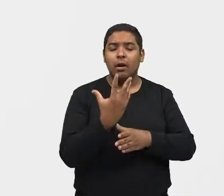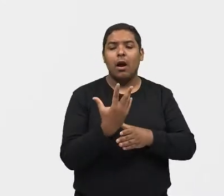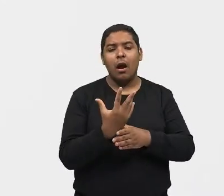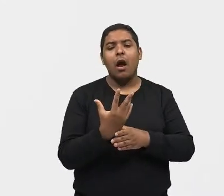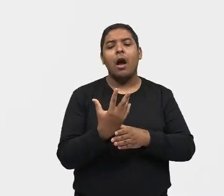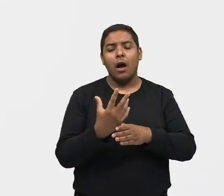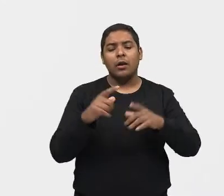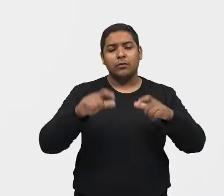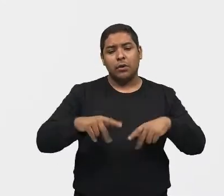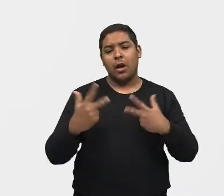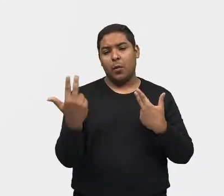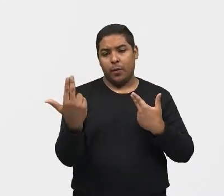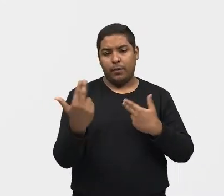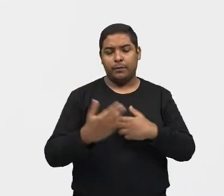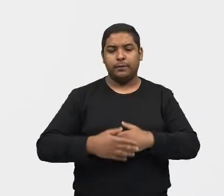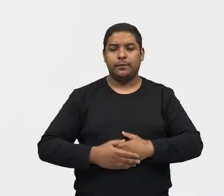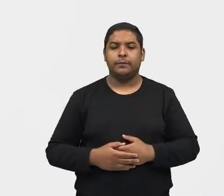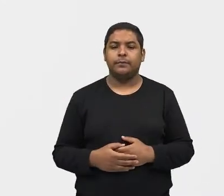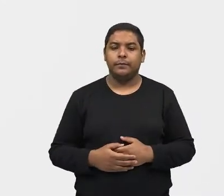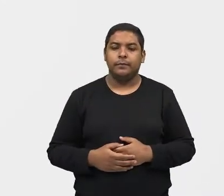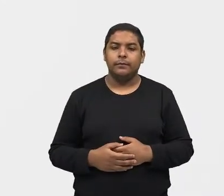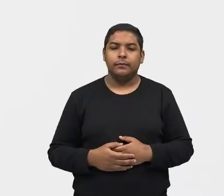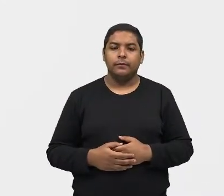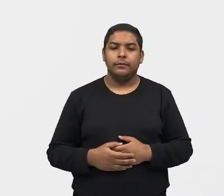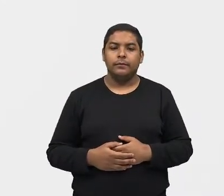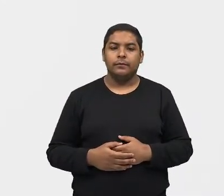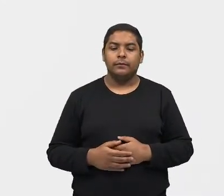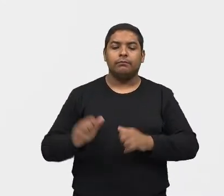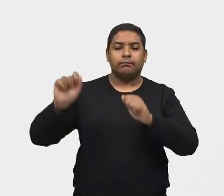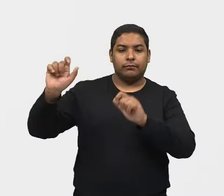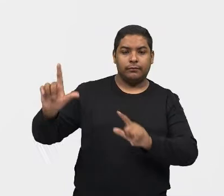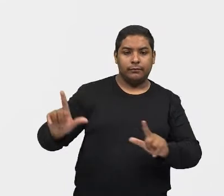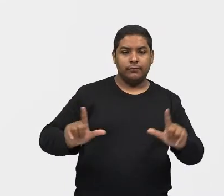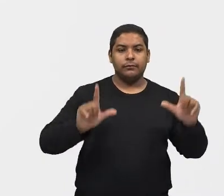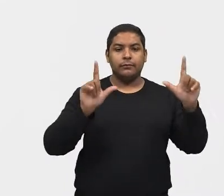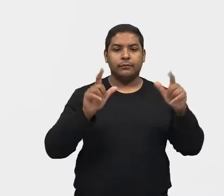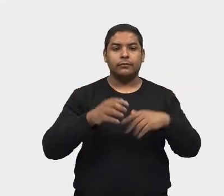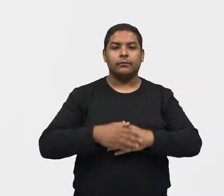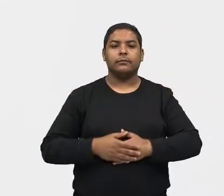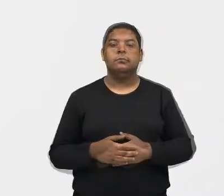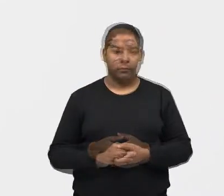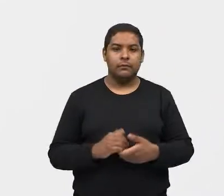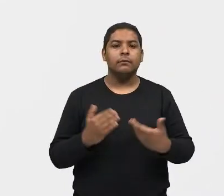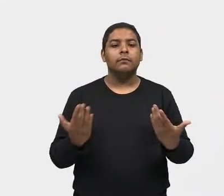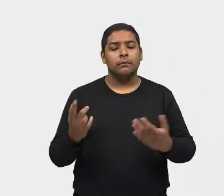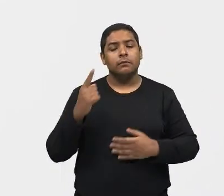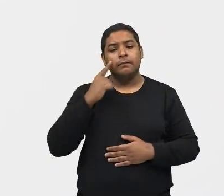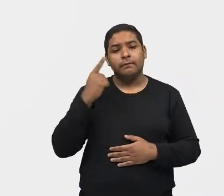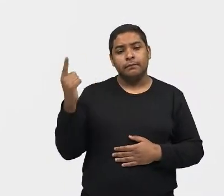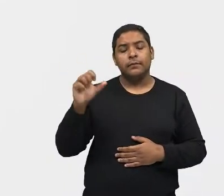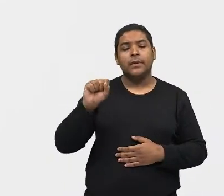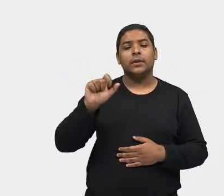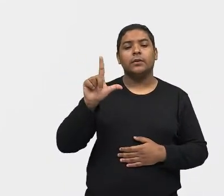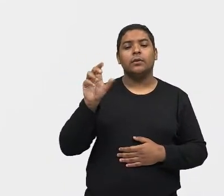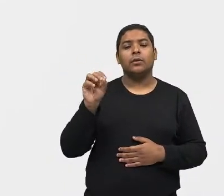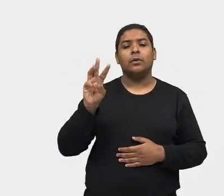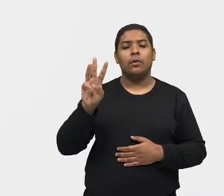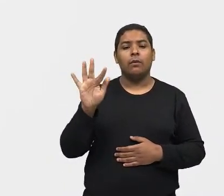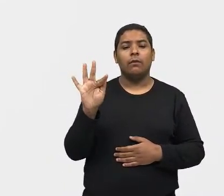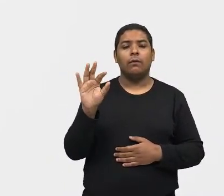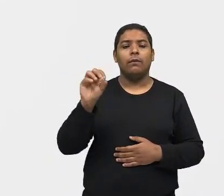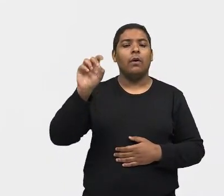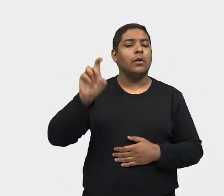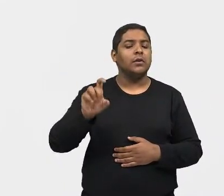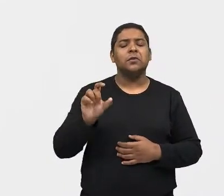valsa vienense. Então, vamos trazer um outro tipo de dança de salão. O que é esse